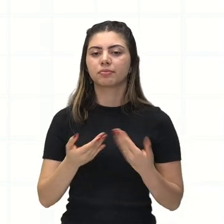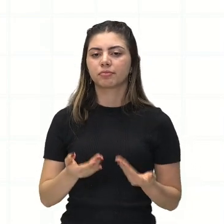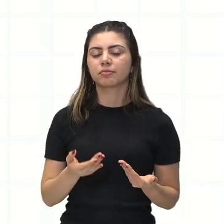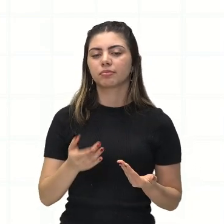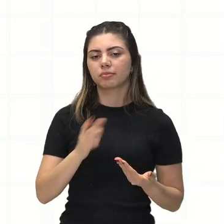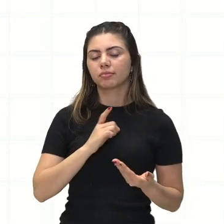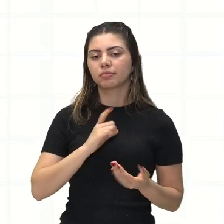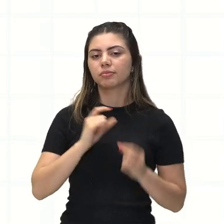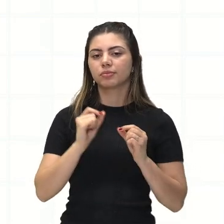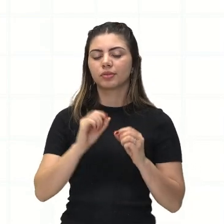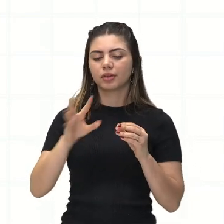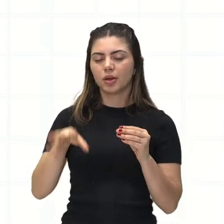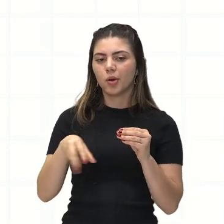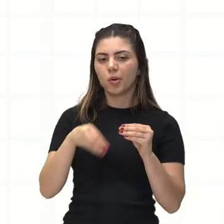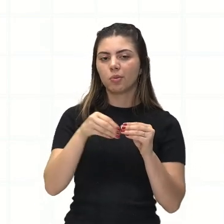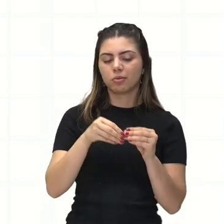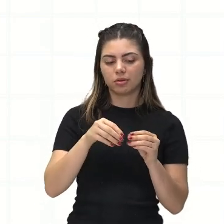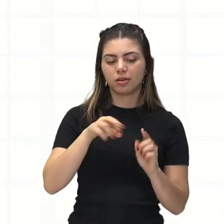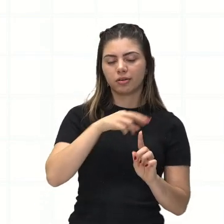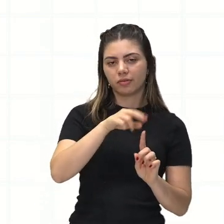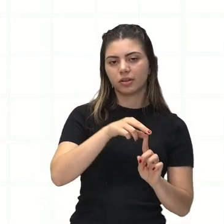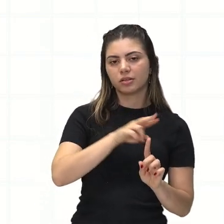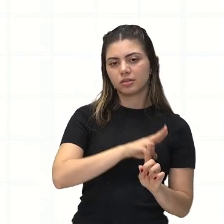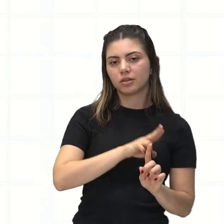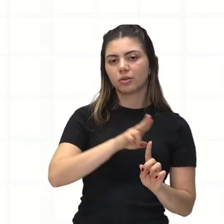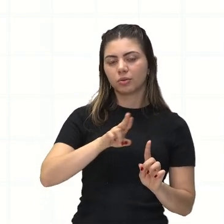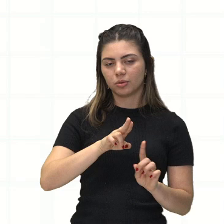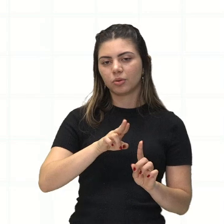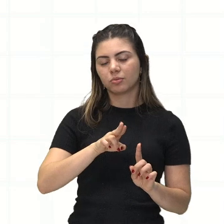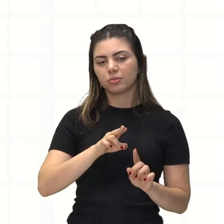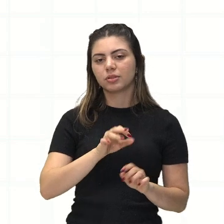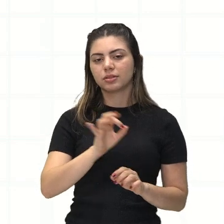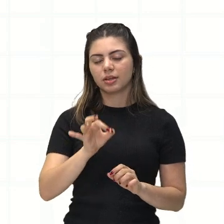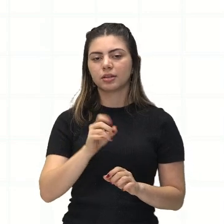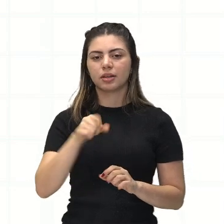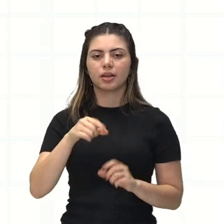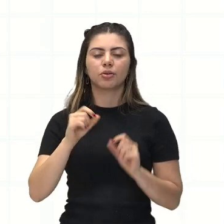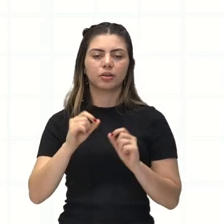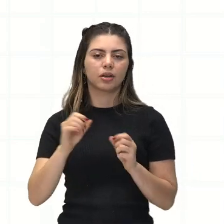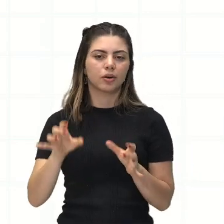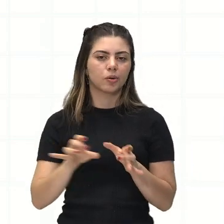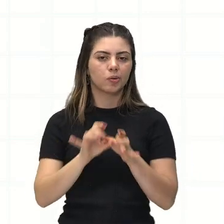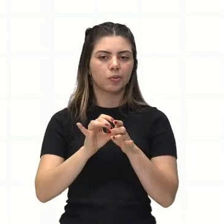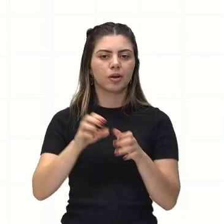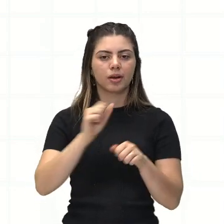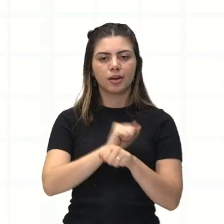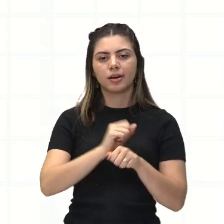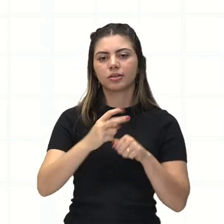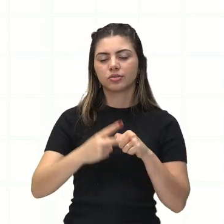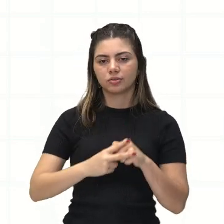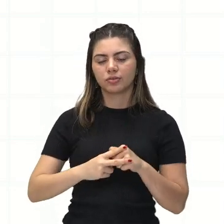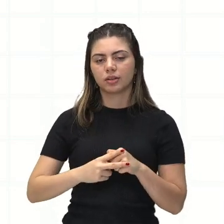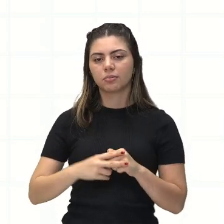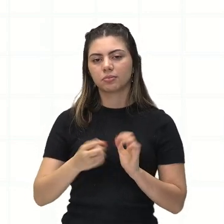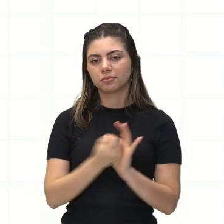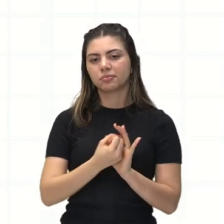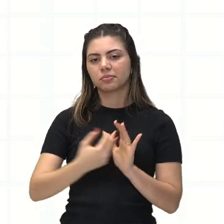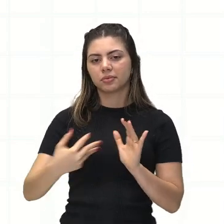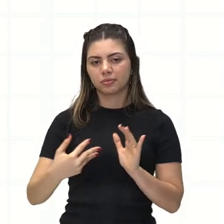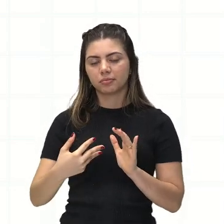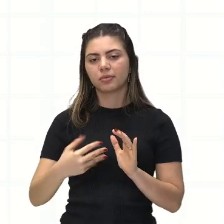meu complemento nominal complementando o sentido de um advérbio, de um nome, portanto, com essa classificação